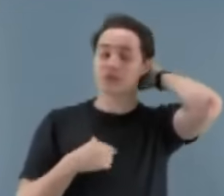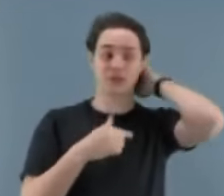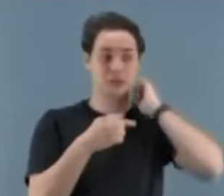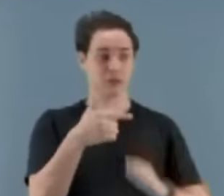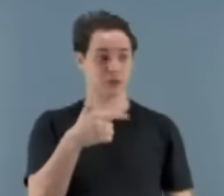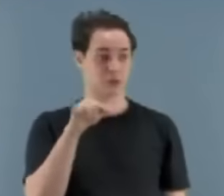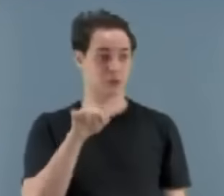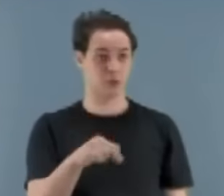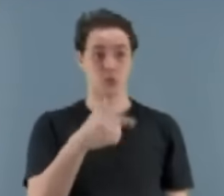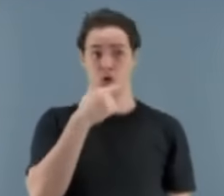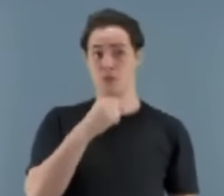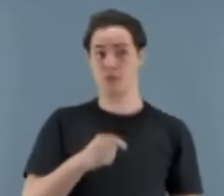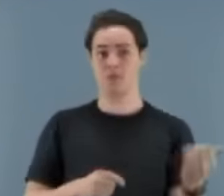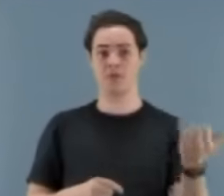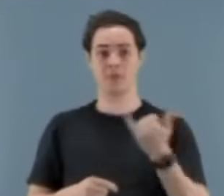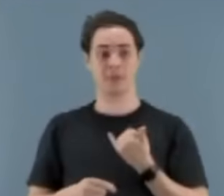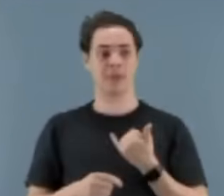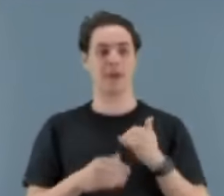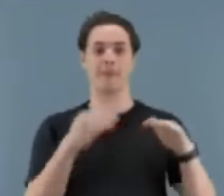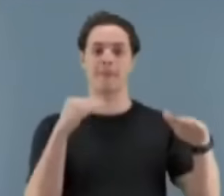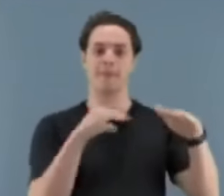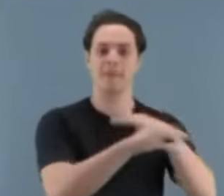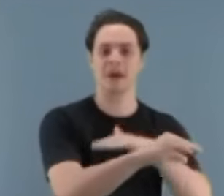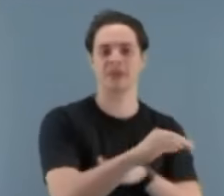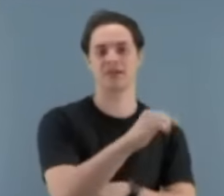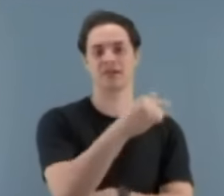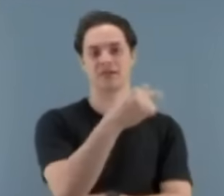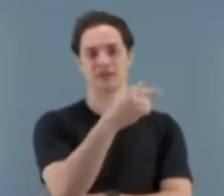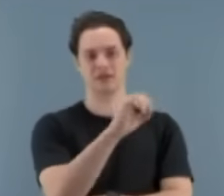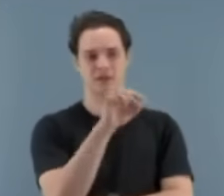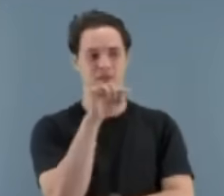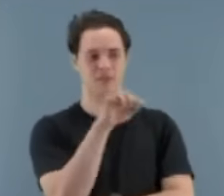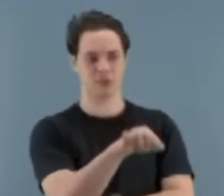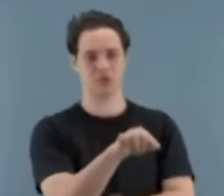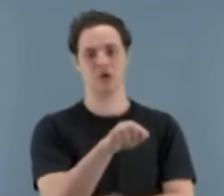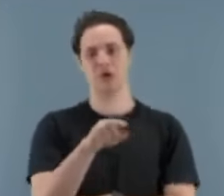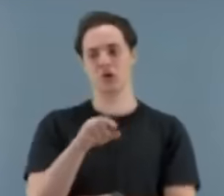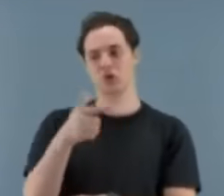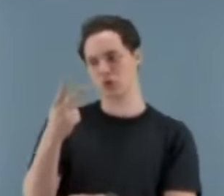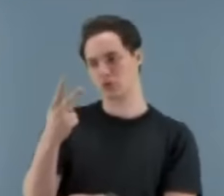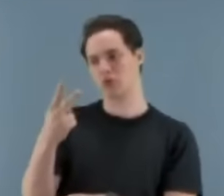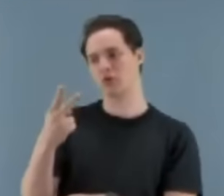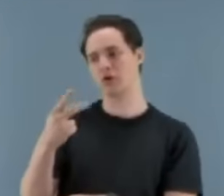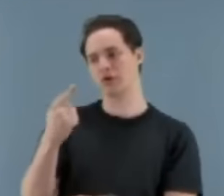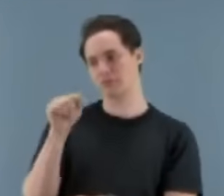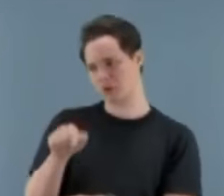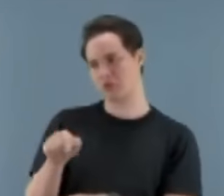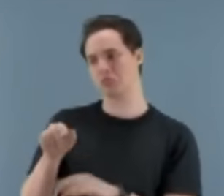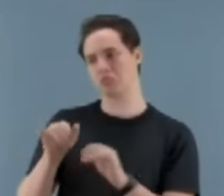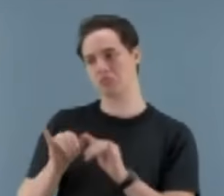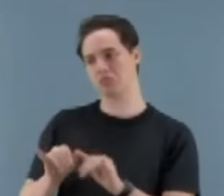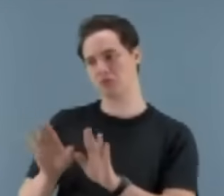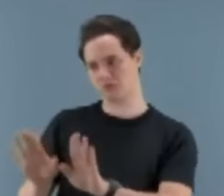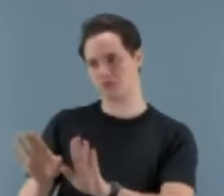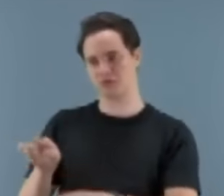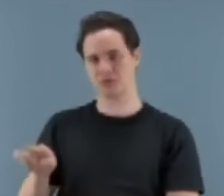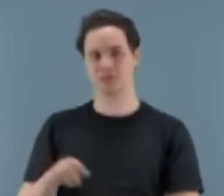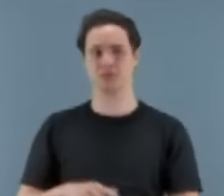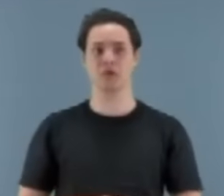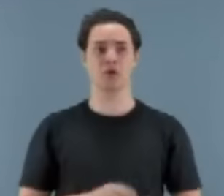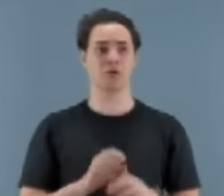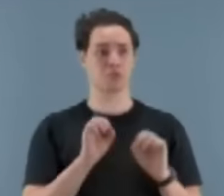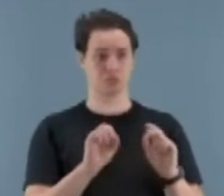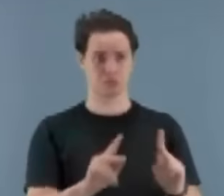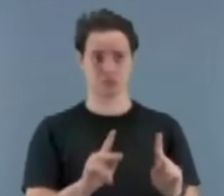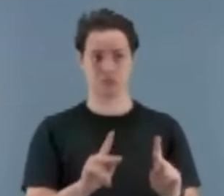Ele falou assim... Passa 70 mil, fica para você o restante para o seu trabalho. Eu, sim, senhor. Aí eu passei para ele